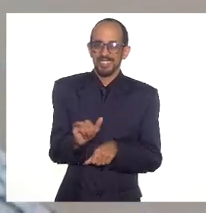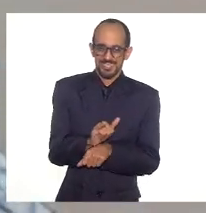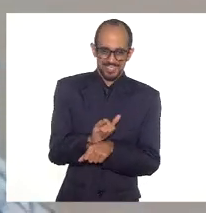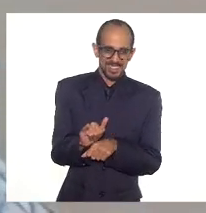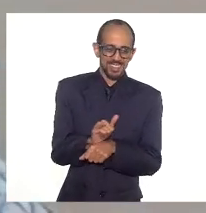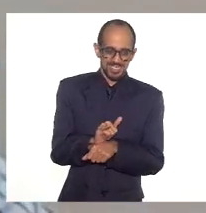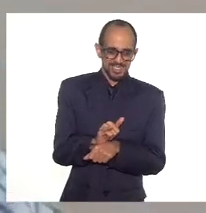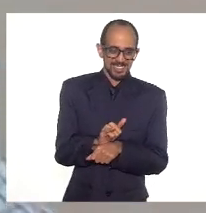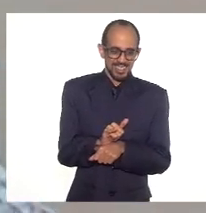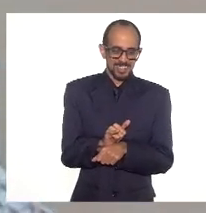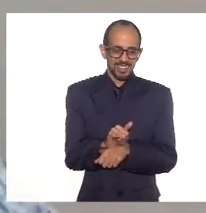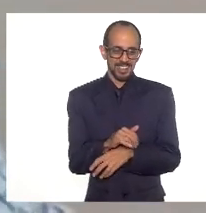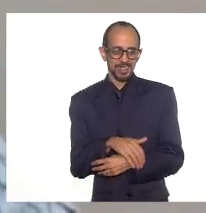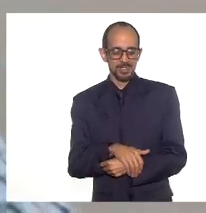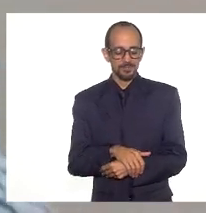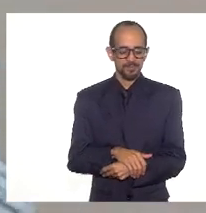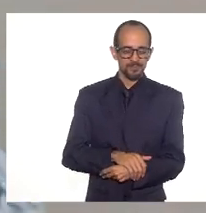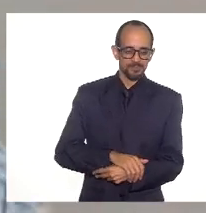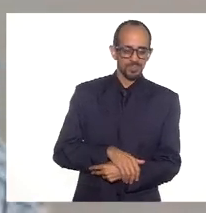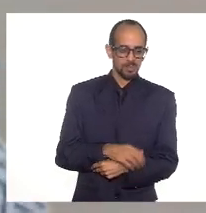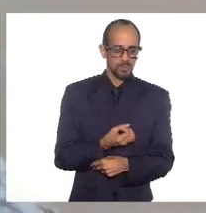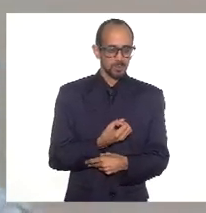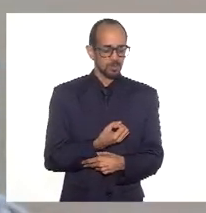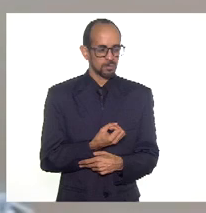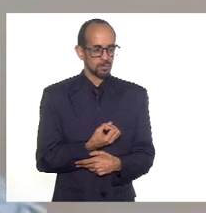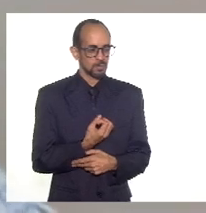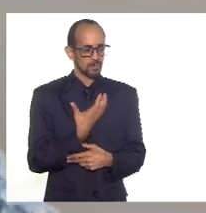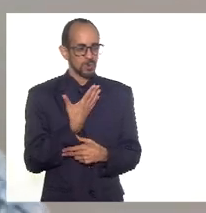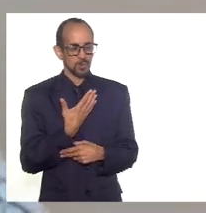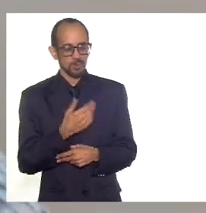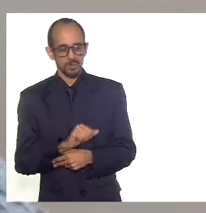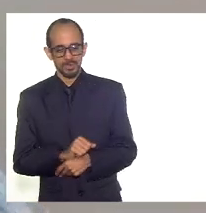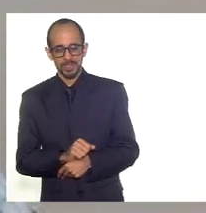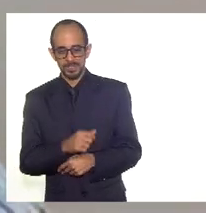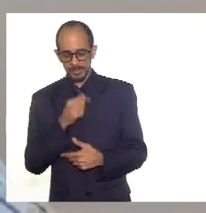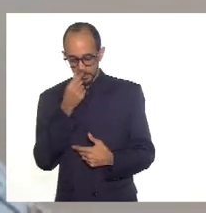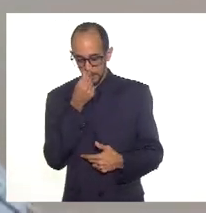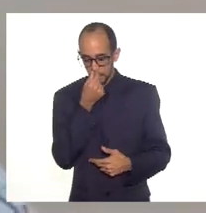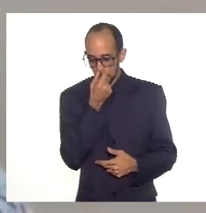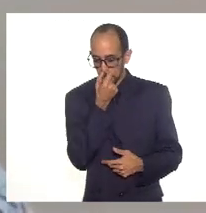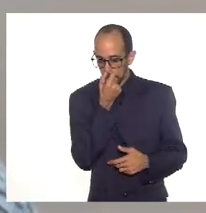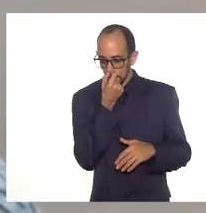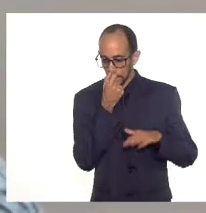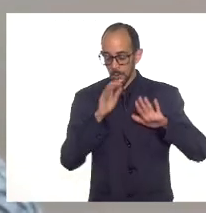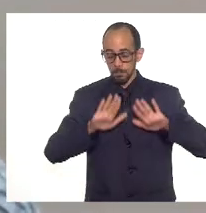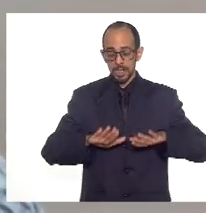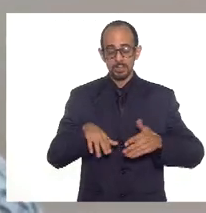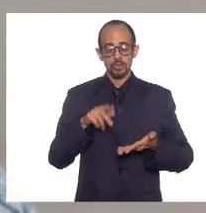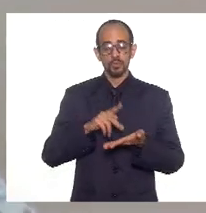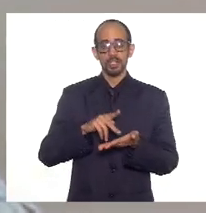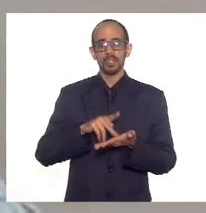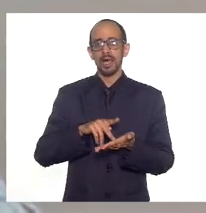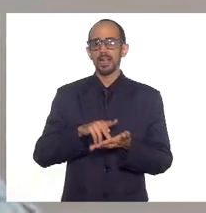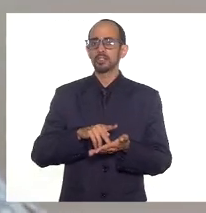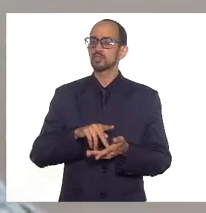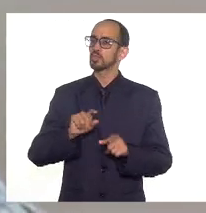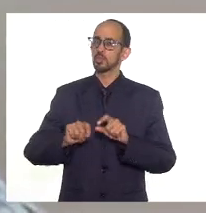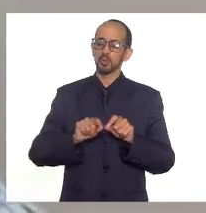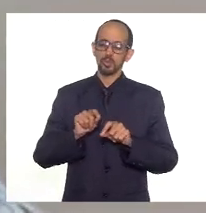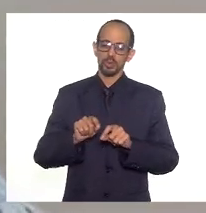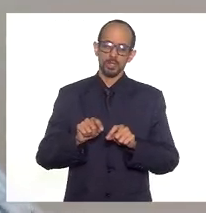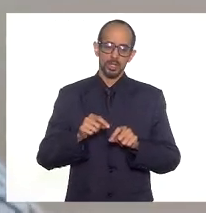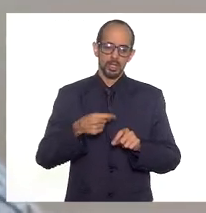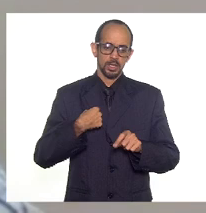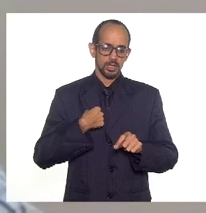veio da carreira do Itamaraty, né, há um Bom Tempo, ali deve estar tendo as aulas com ele, né. Mas o fato, Edival, é que, ouvindo